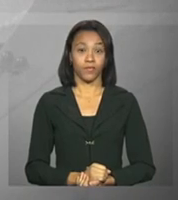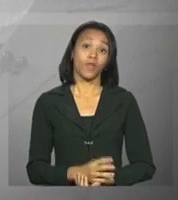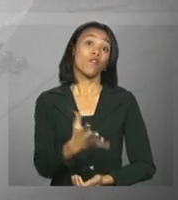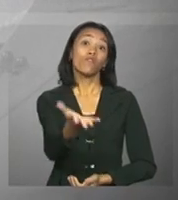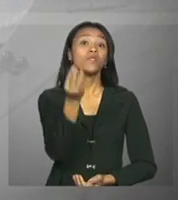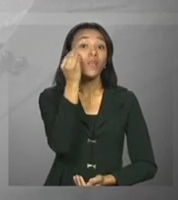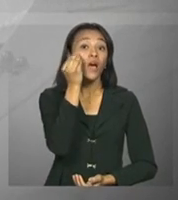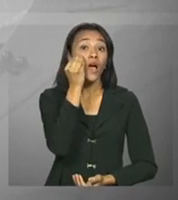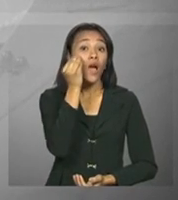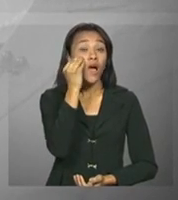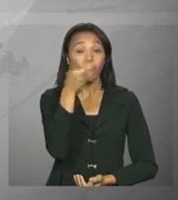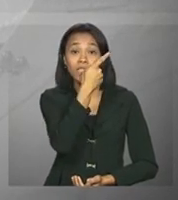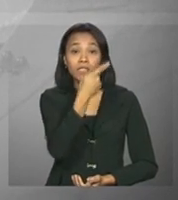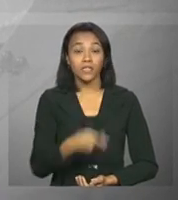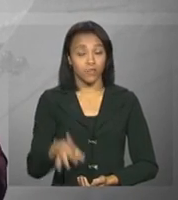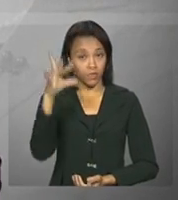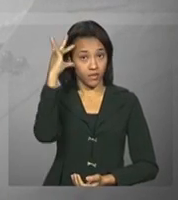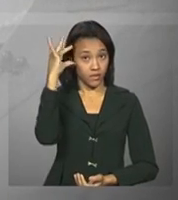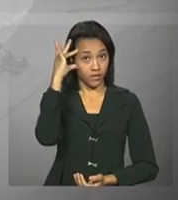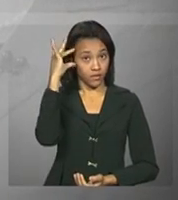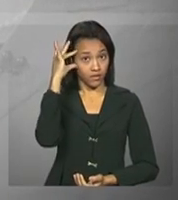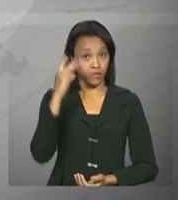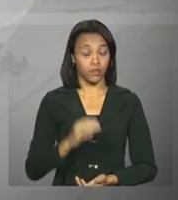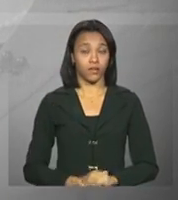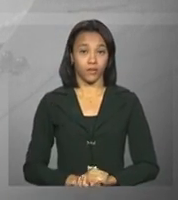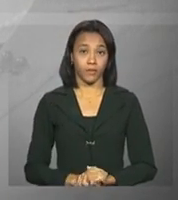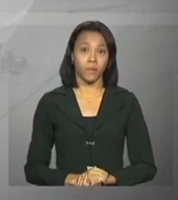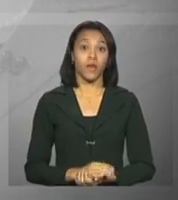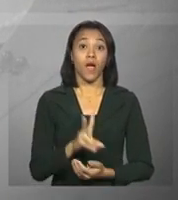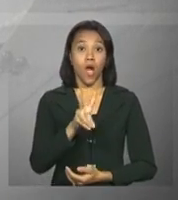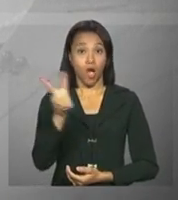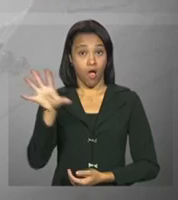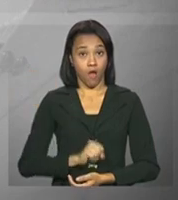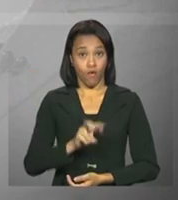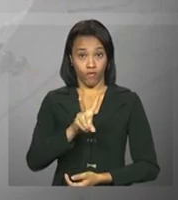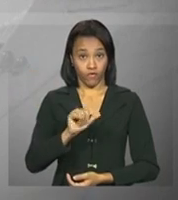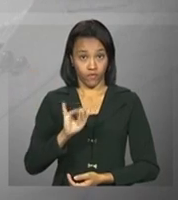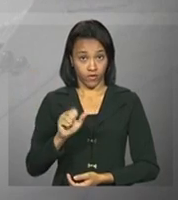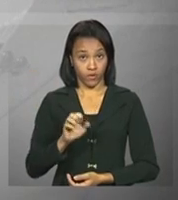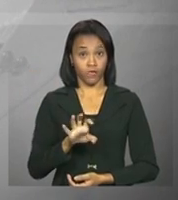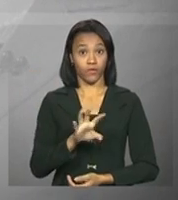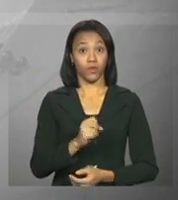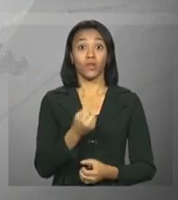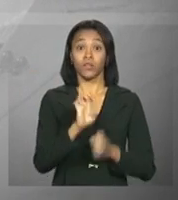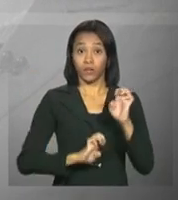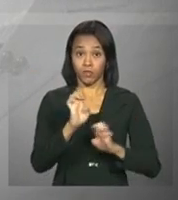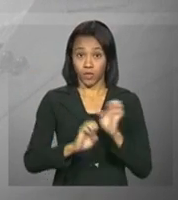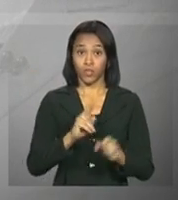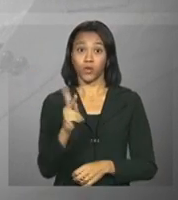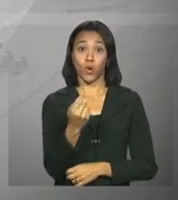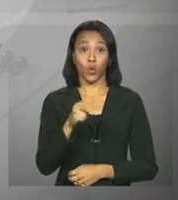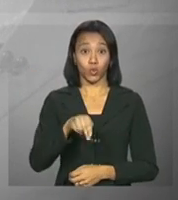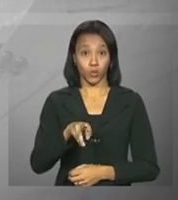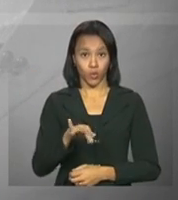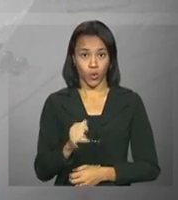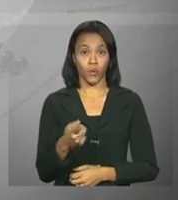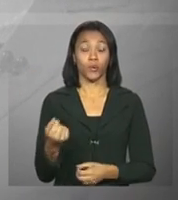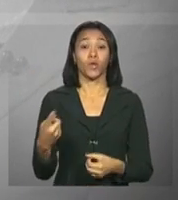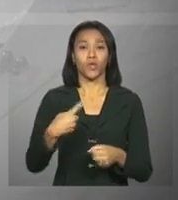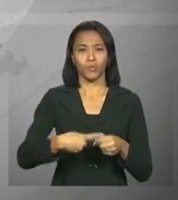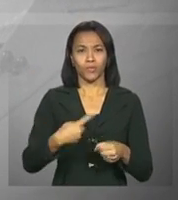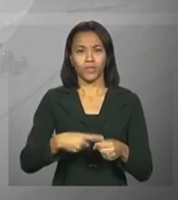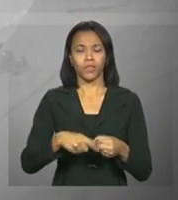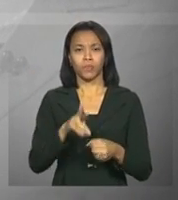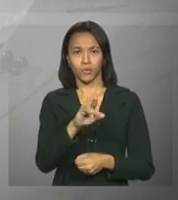E você acompanhou então a visita da presidenta Dilma Rousseff ao vivo, do estaleiro Nório Bicalho, da CUIP, no município de